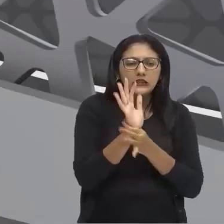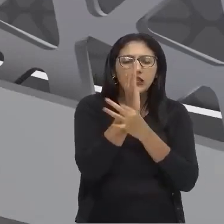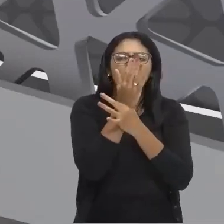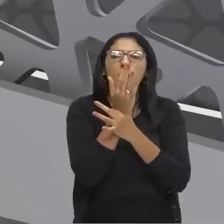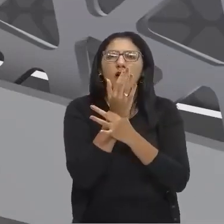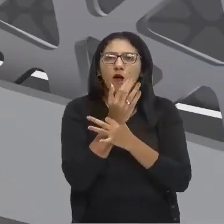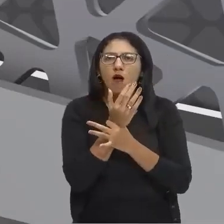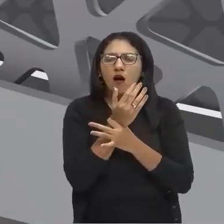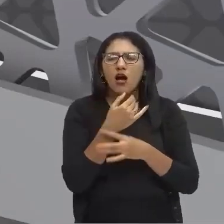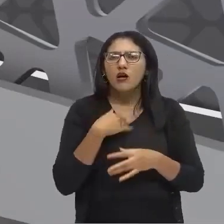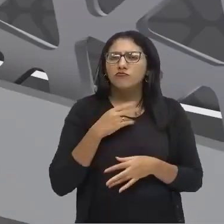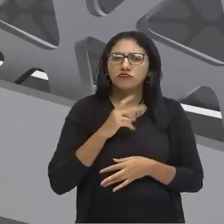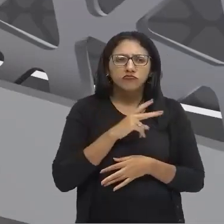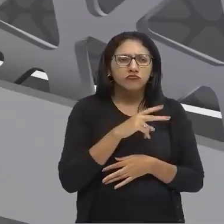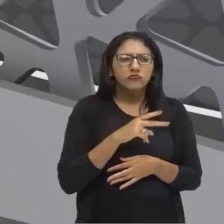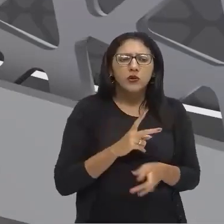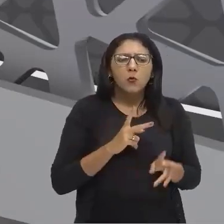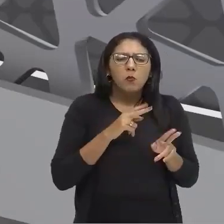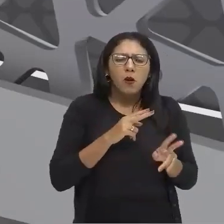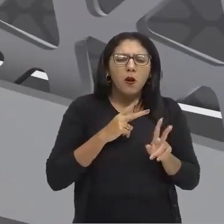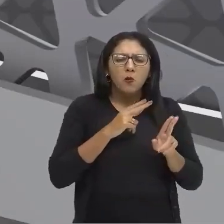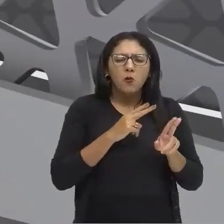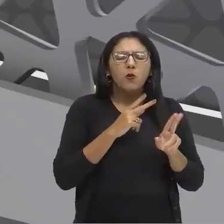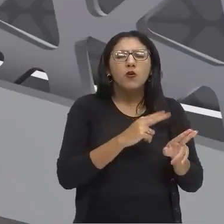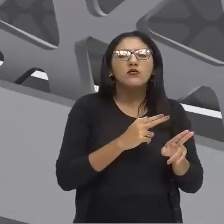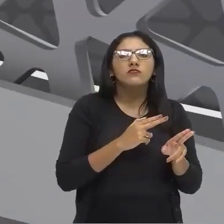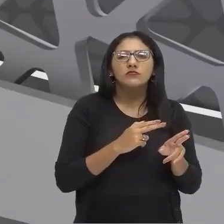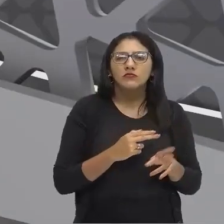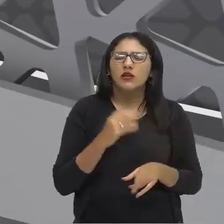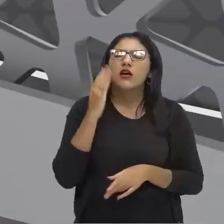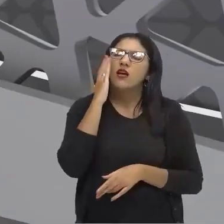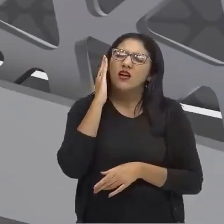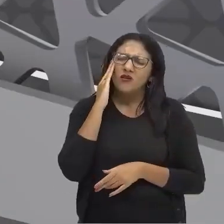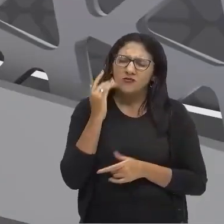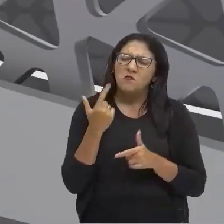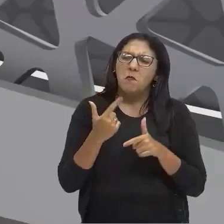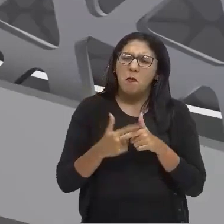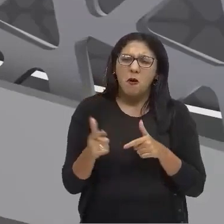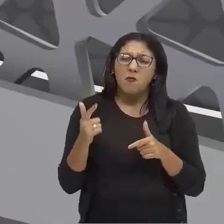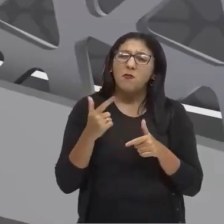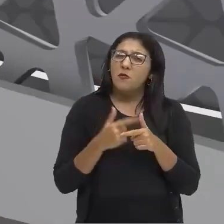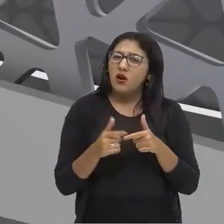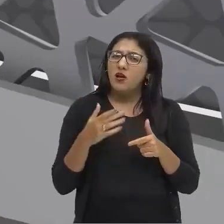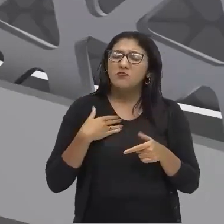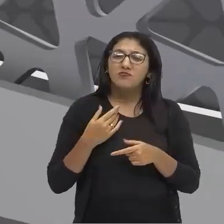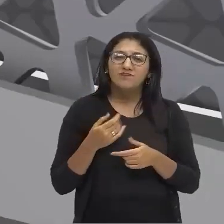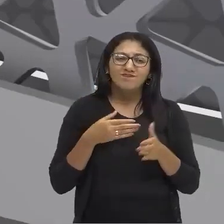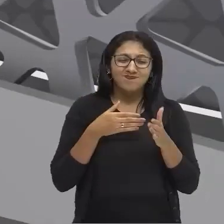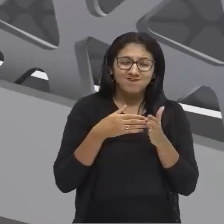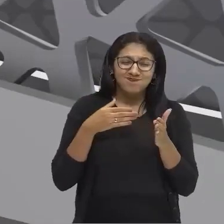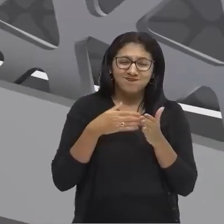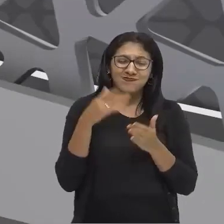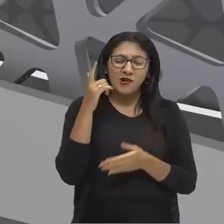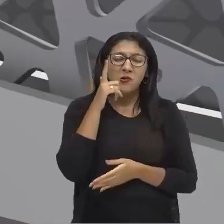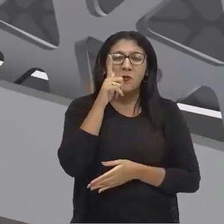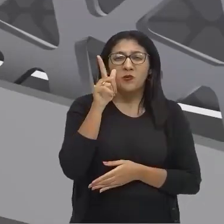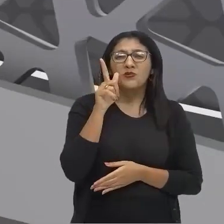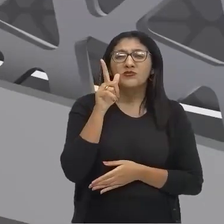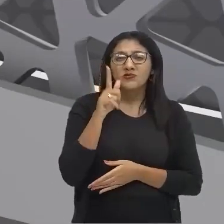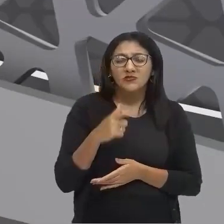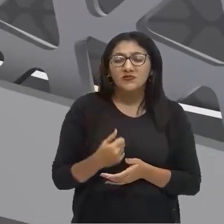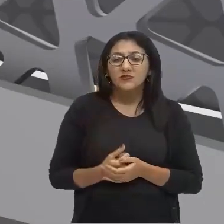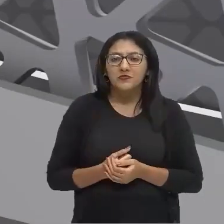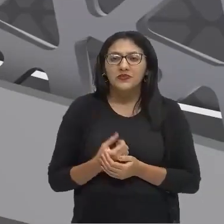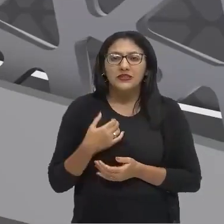algo que eu posso contar. Eu sei que isso é um problema que eu preciso superar, certo? Eu